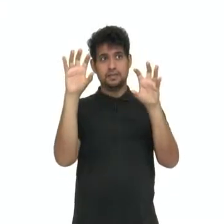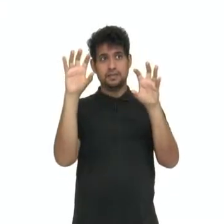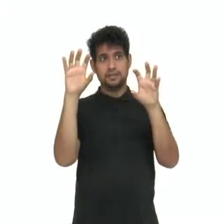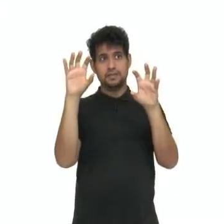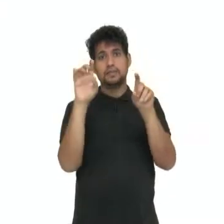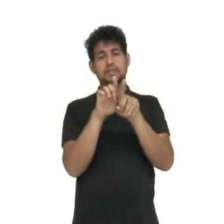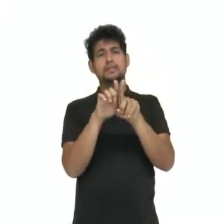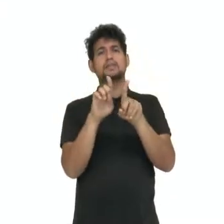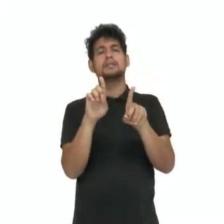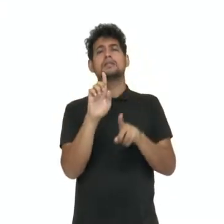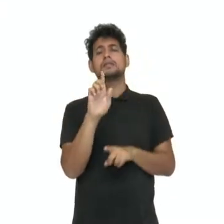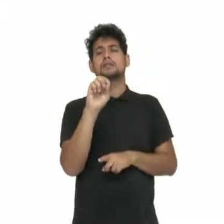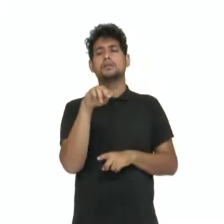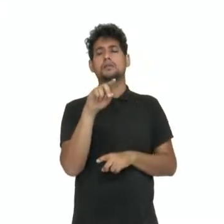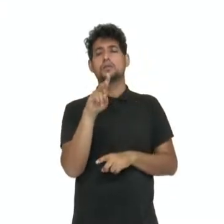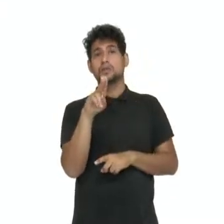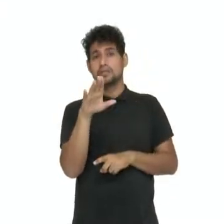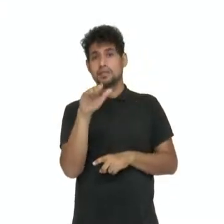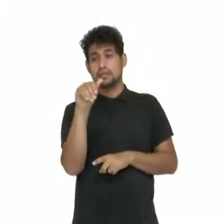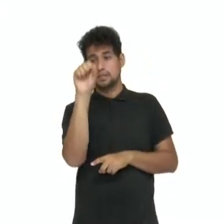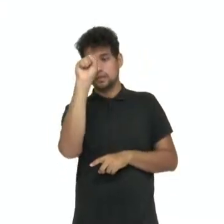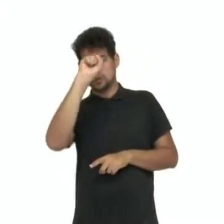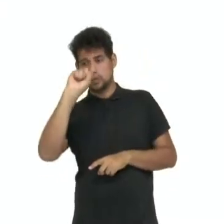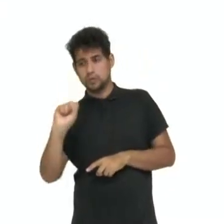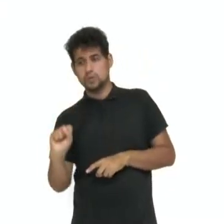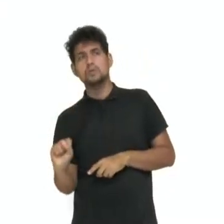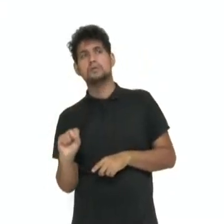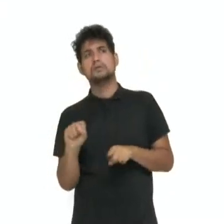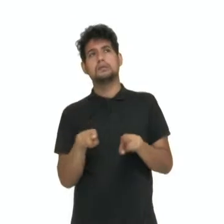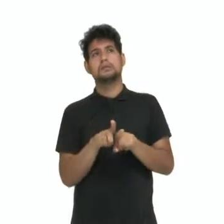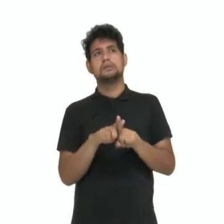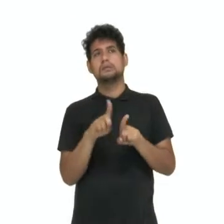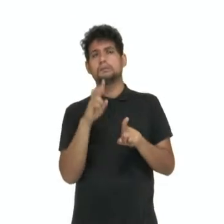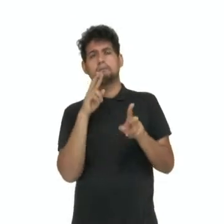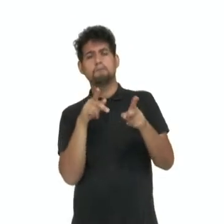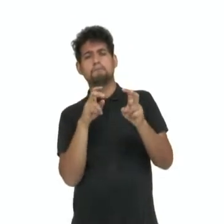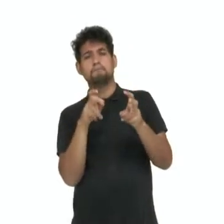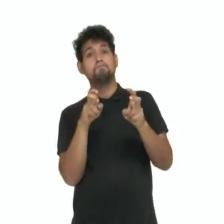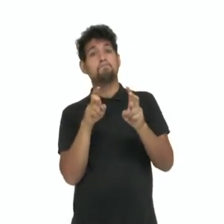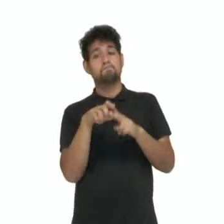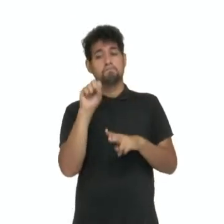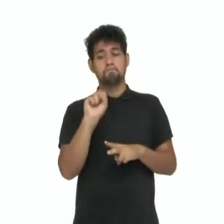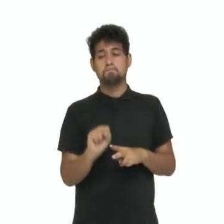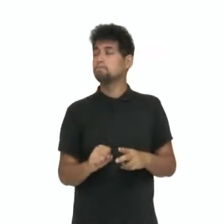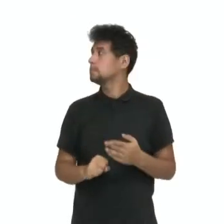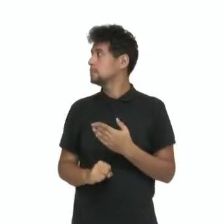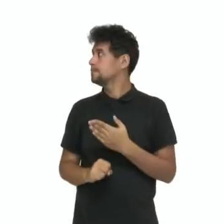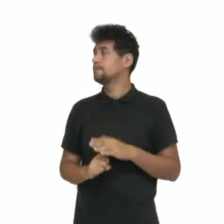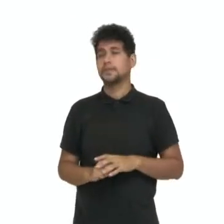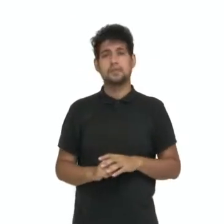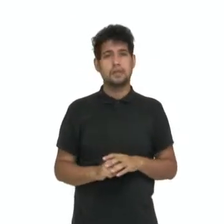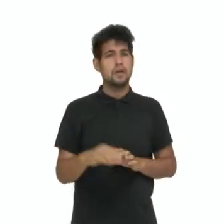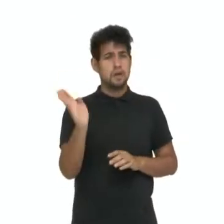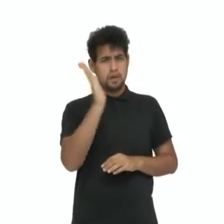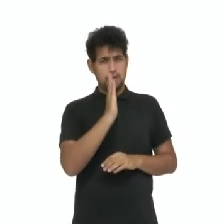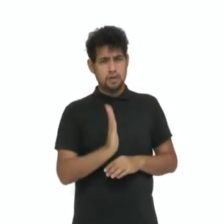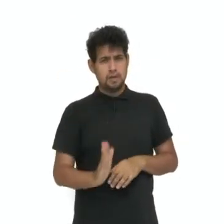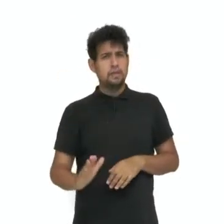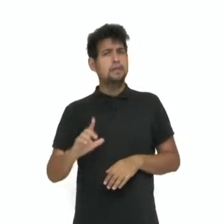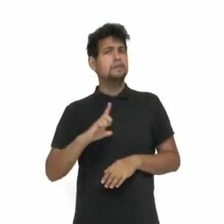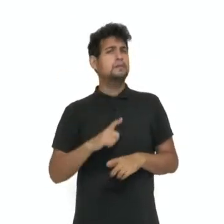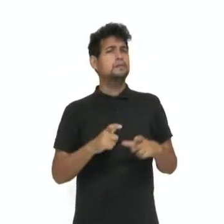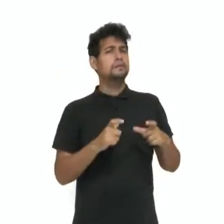e a Gondwana ao sul, incluindo a Antártida, reparei, inclusive a América do Sul, ó. O Brasil, né, o que hoje é o Brasil, está no